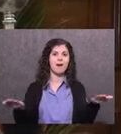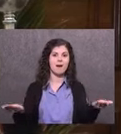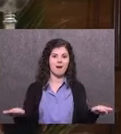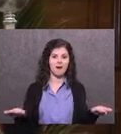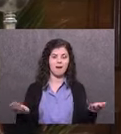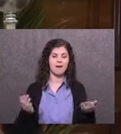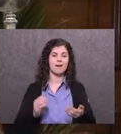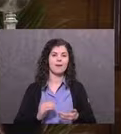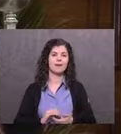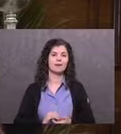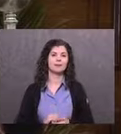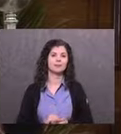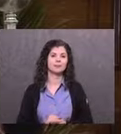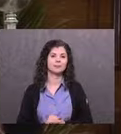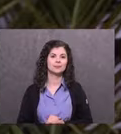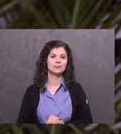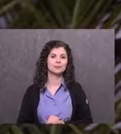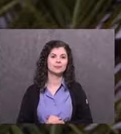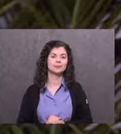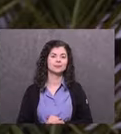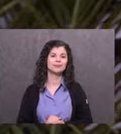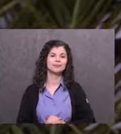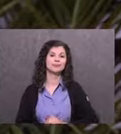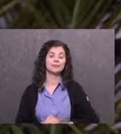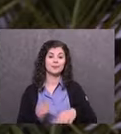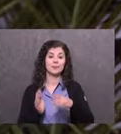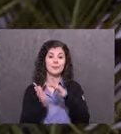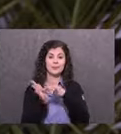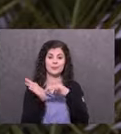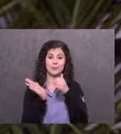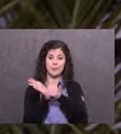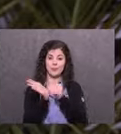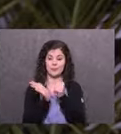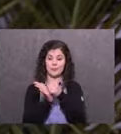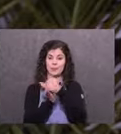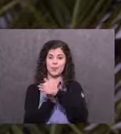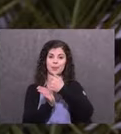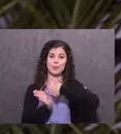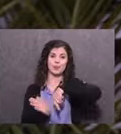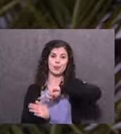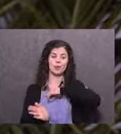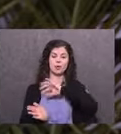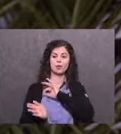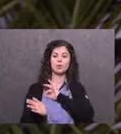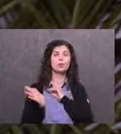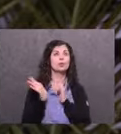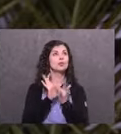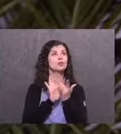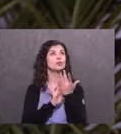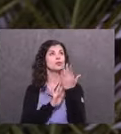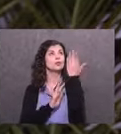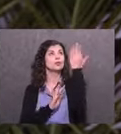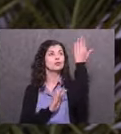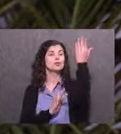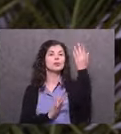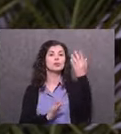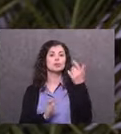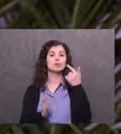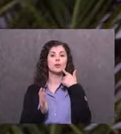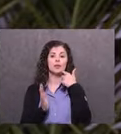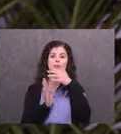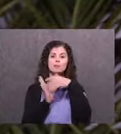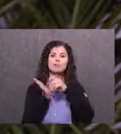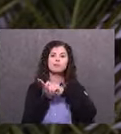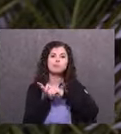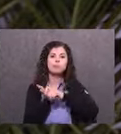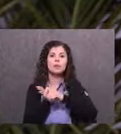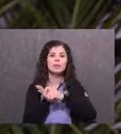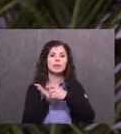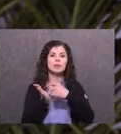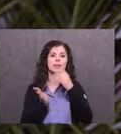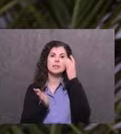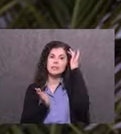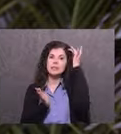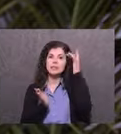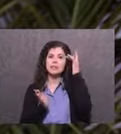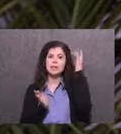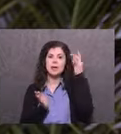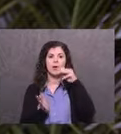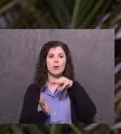nós. Evangelho de Nosso Senhor Jesus Cristo, segundo São